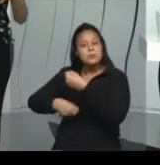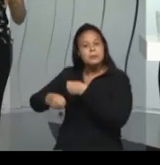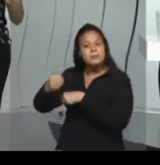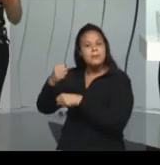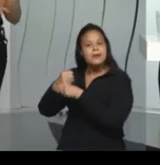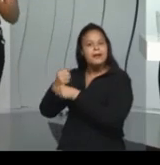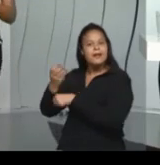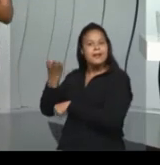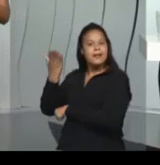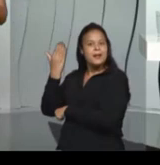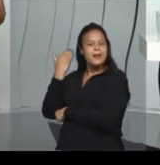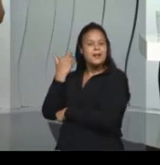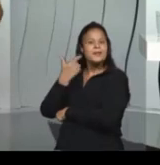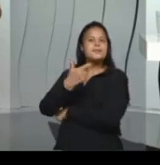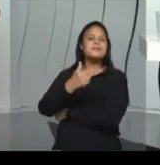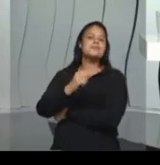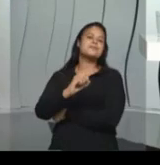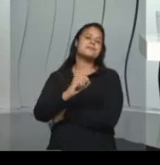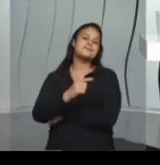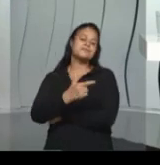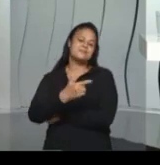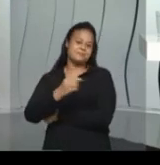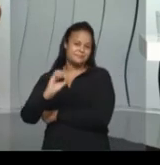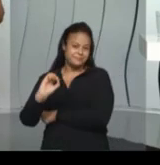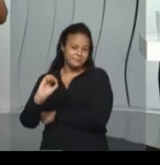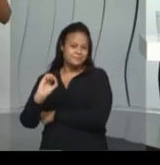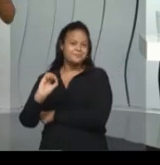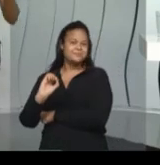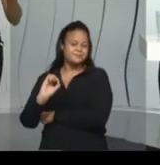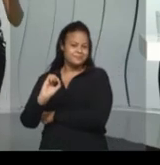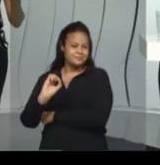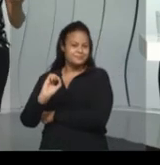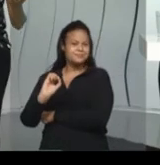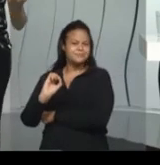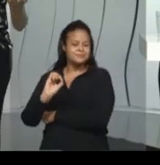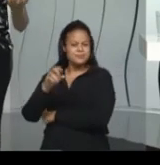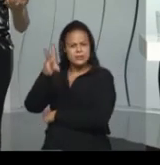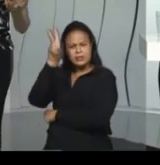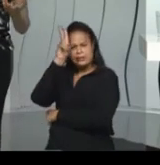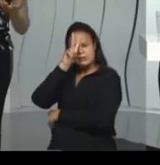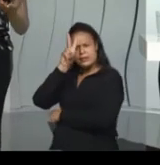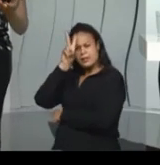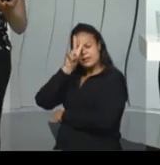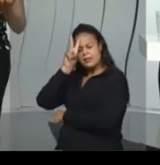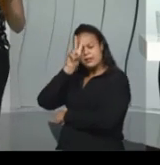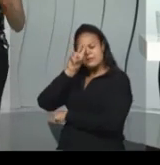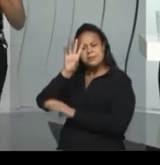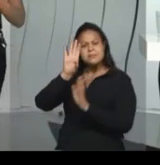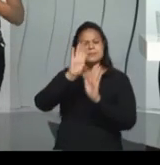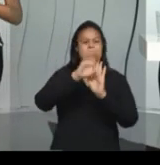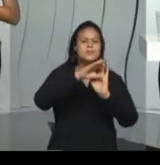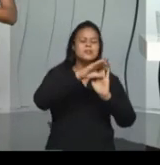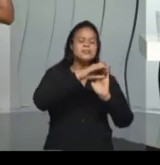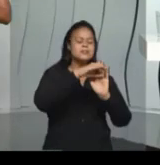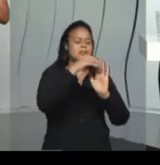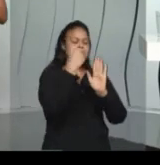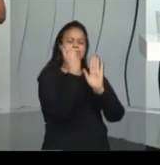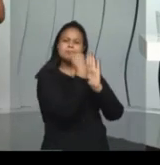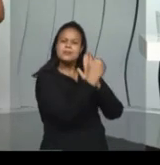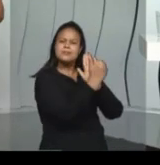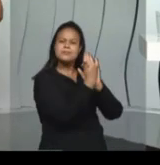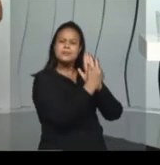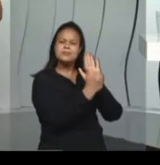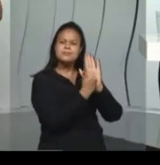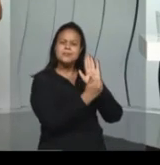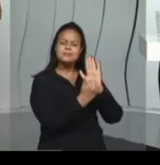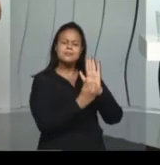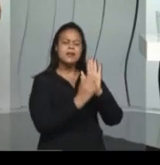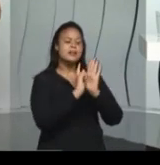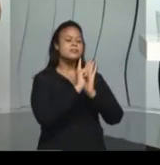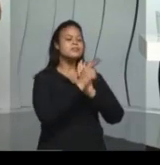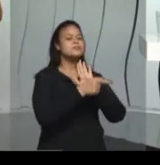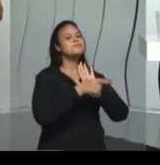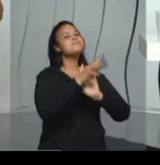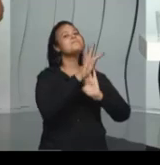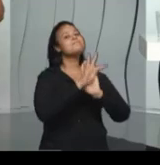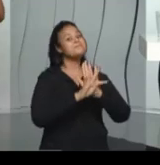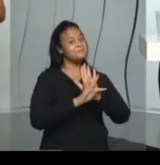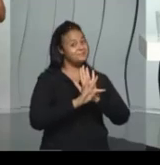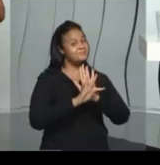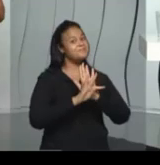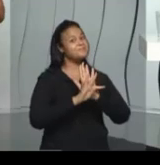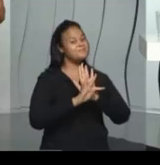passado. Nós vamos relembrar alguns conteúdos, vamos relembrar alguns gêneros